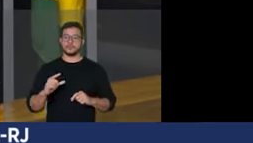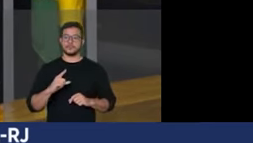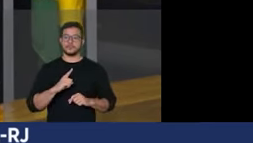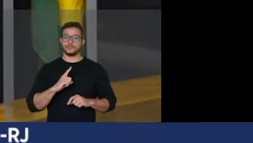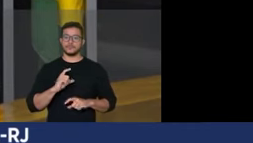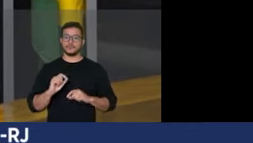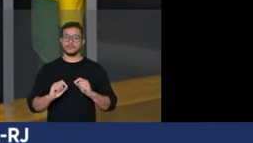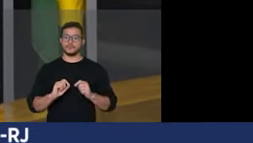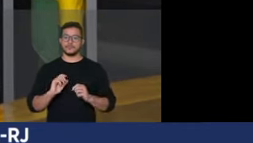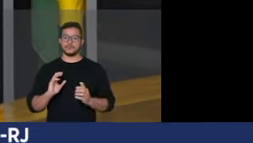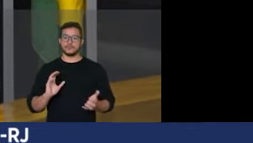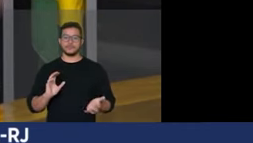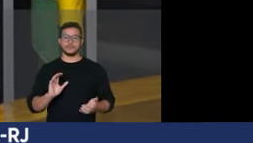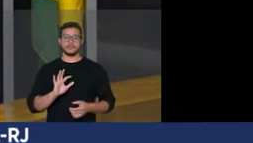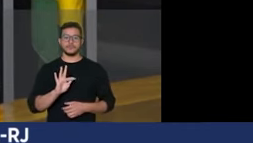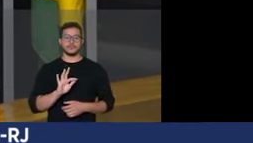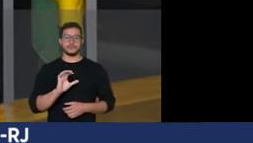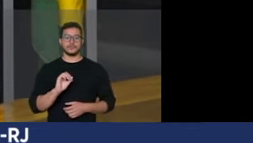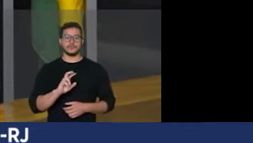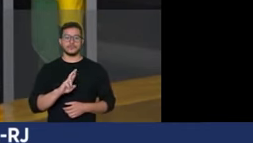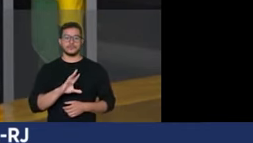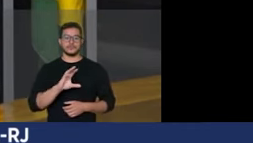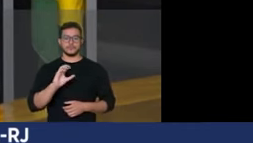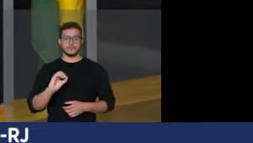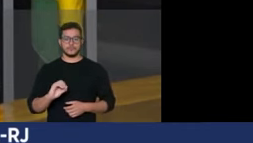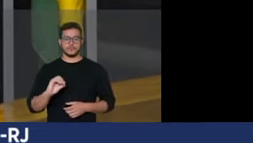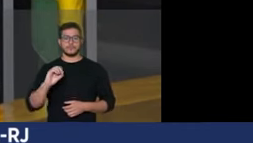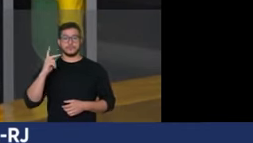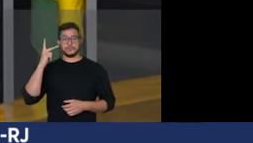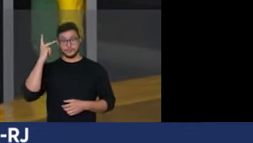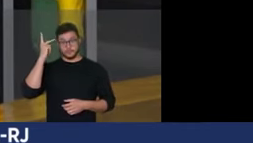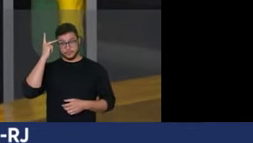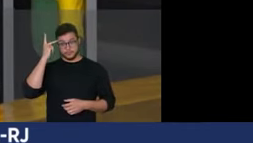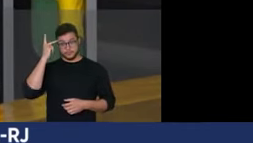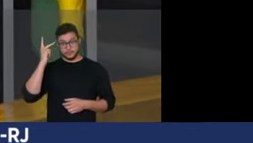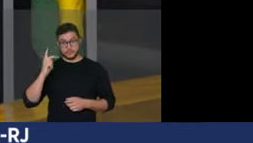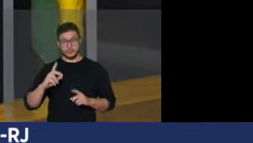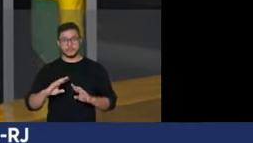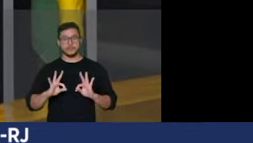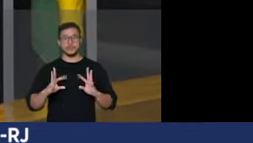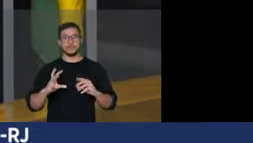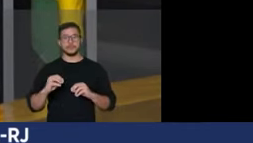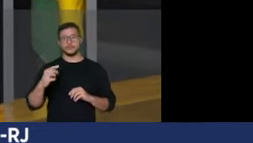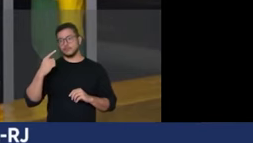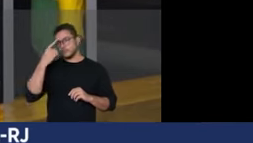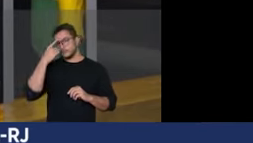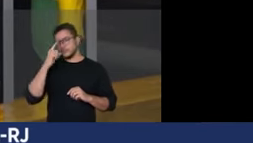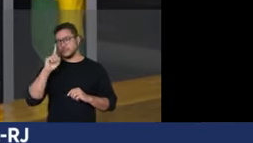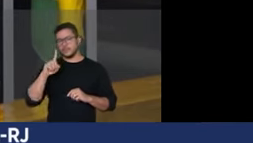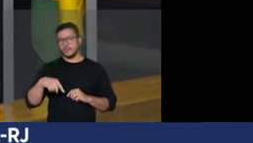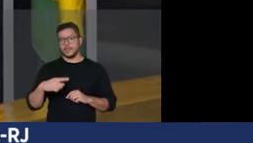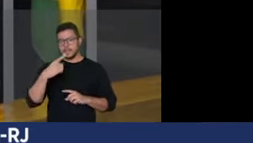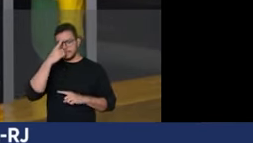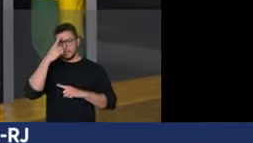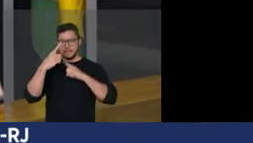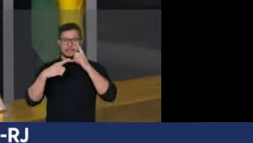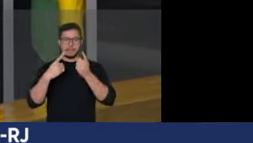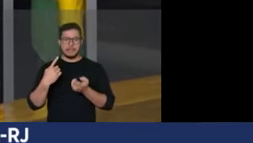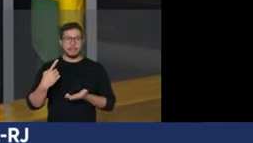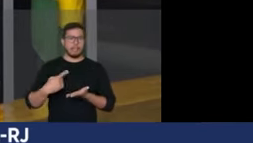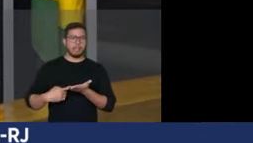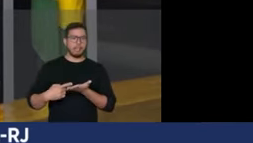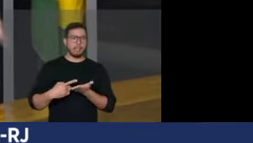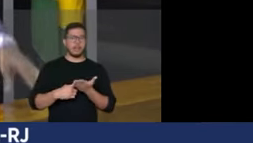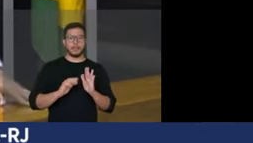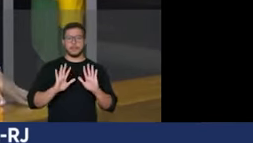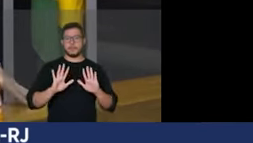que é uma teoria de conspiração, e não é. Portanto, diga para seu amigo isentão, que